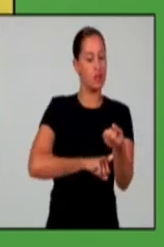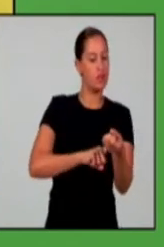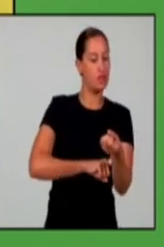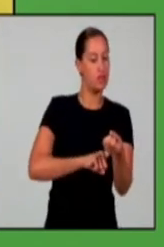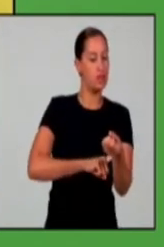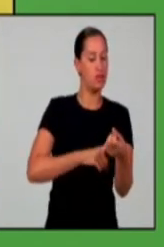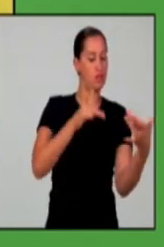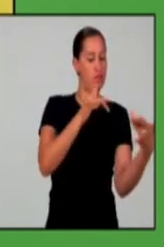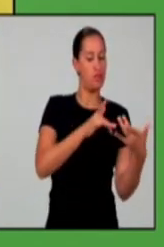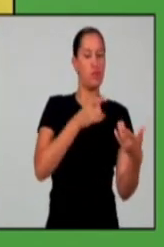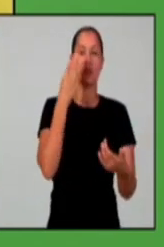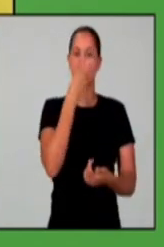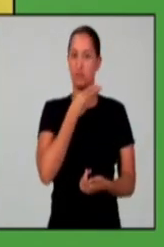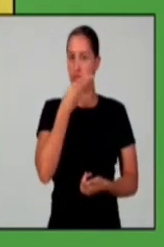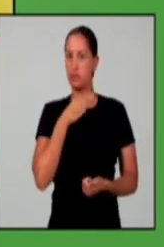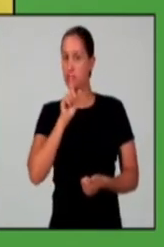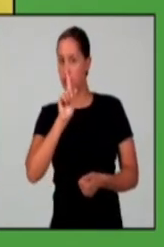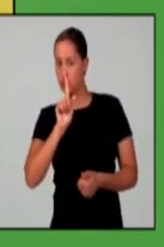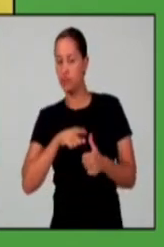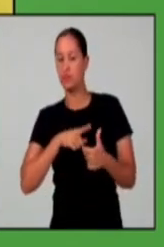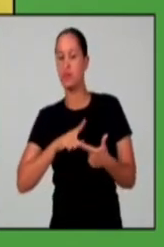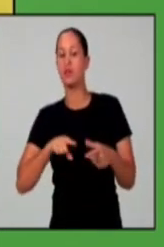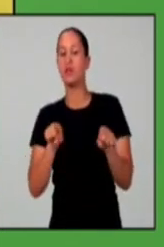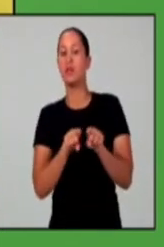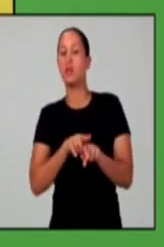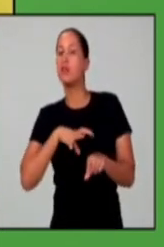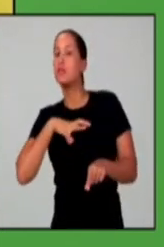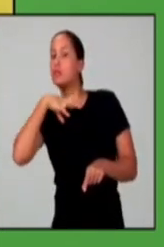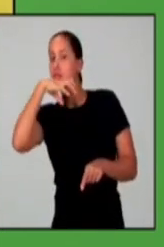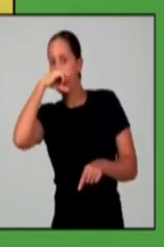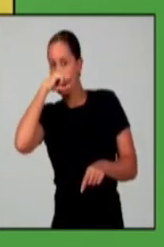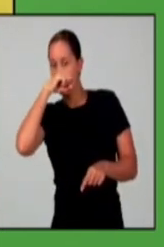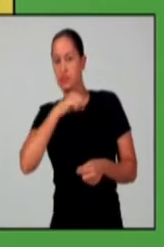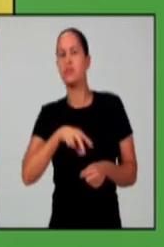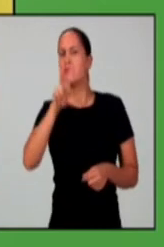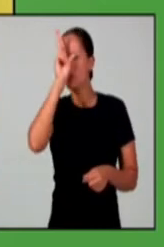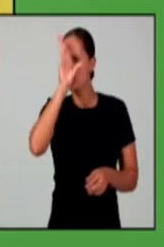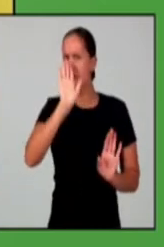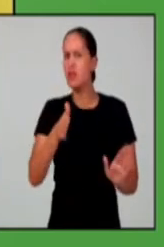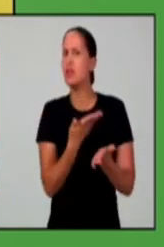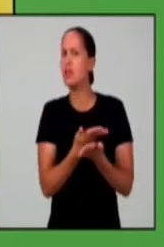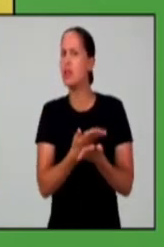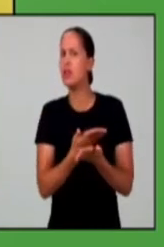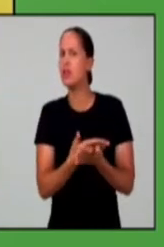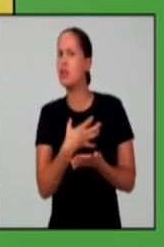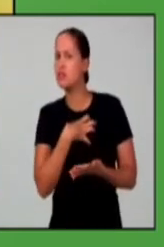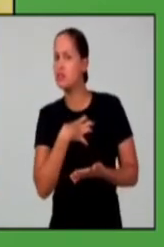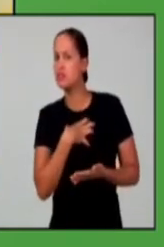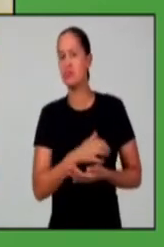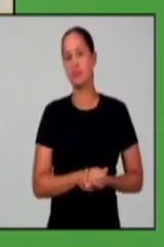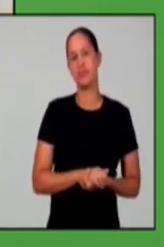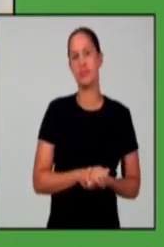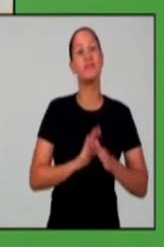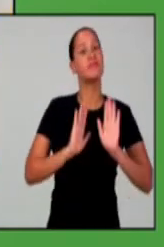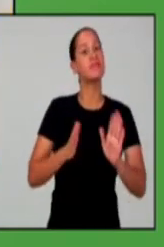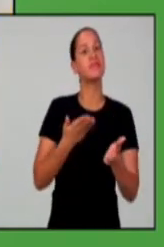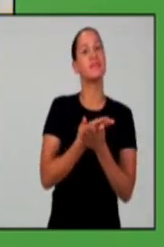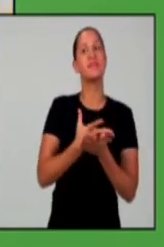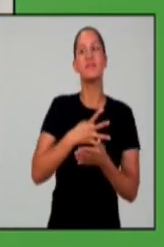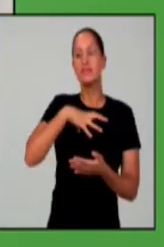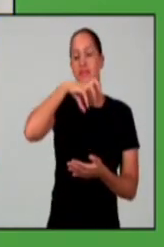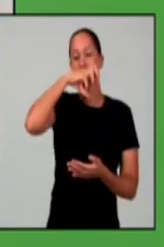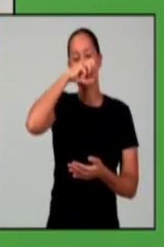glicose às células. E que as células devolvem ao sangue o gás carbônico. Você se lembra do nome desse processo? Na